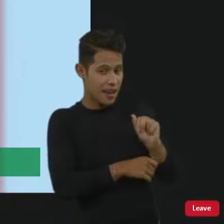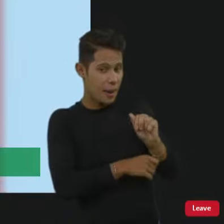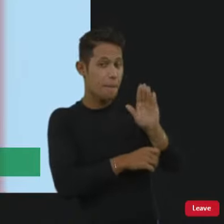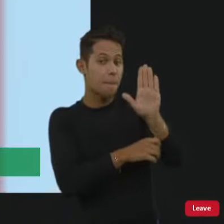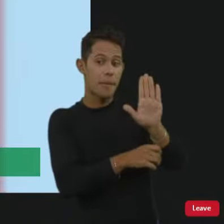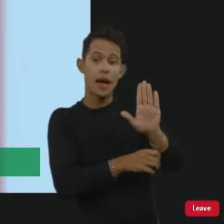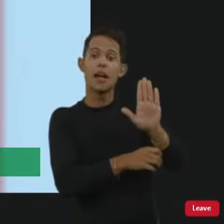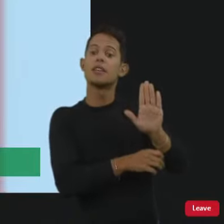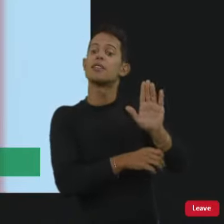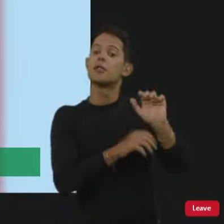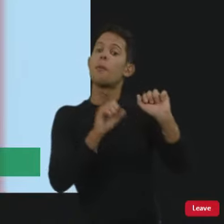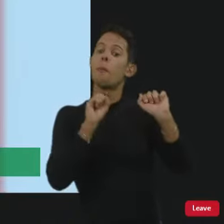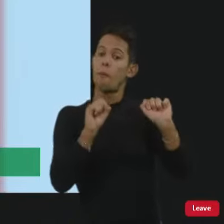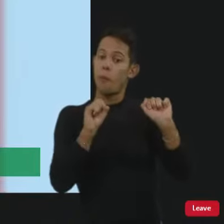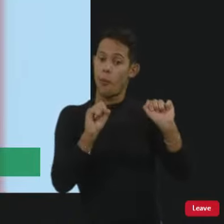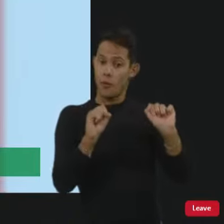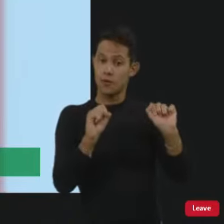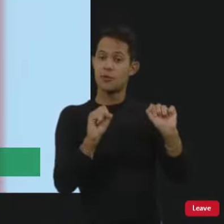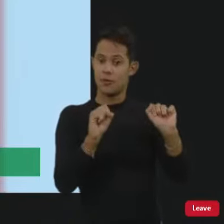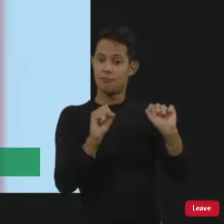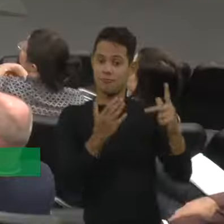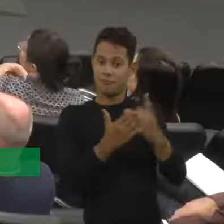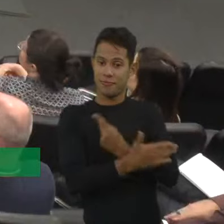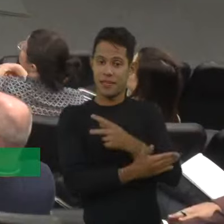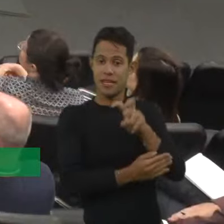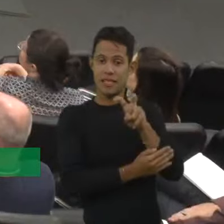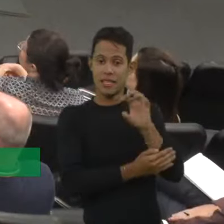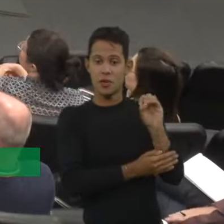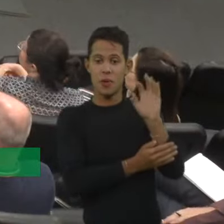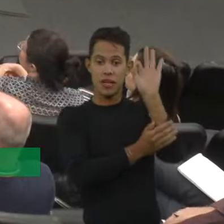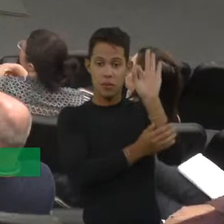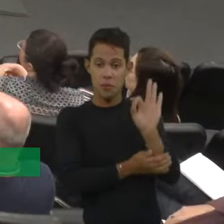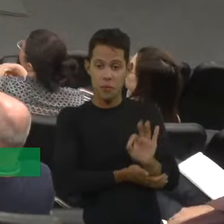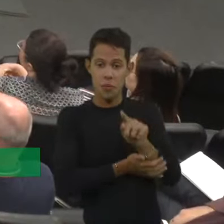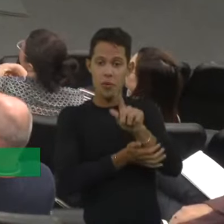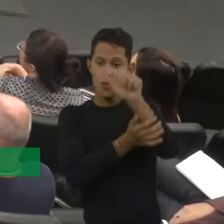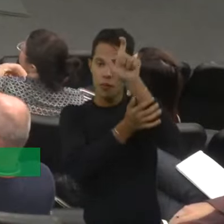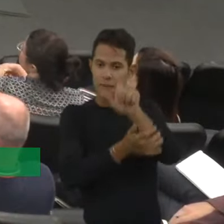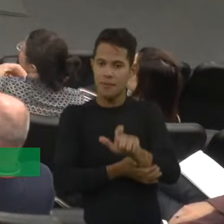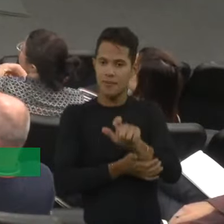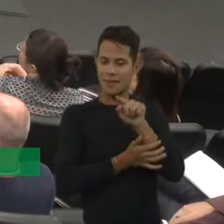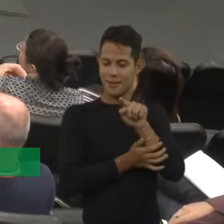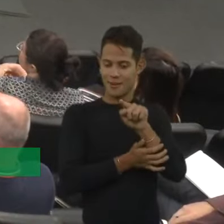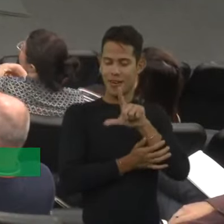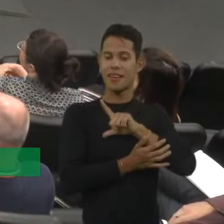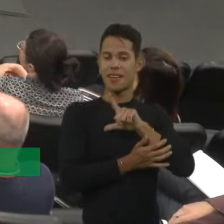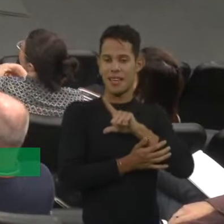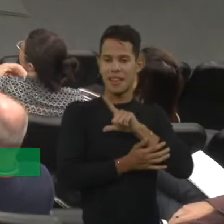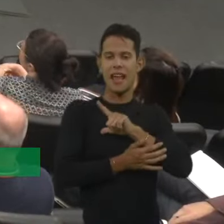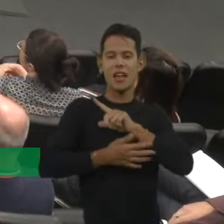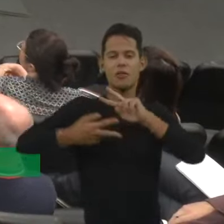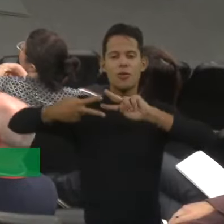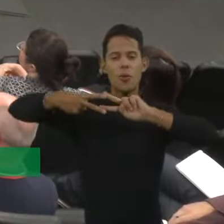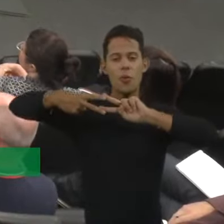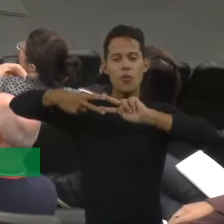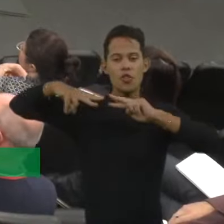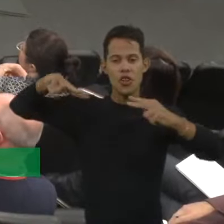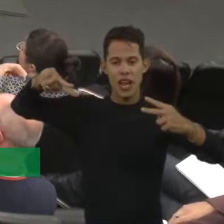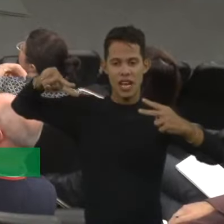chance, uma chance de 50%, daquele indivíduo que tem o gene para